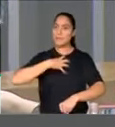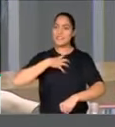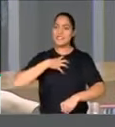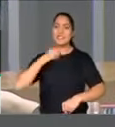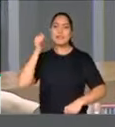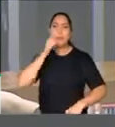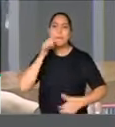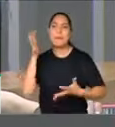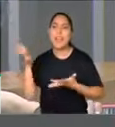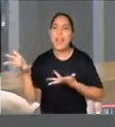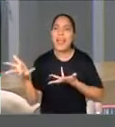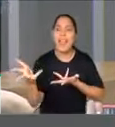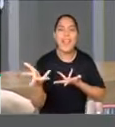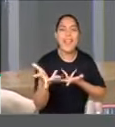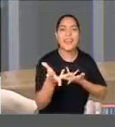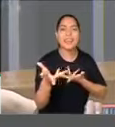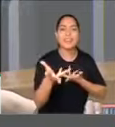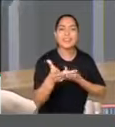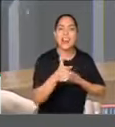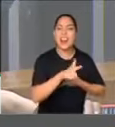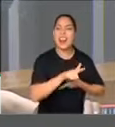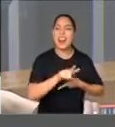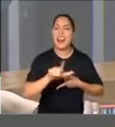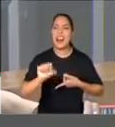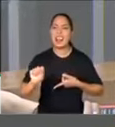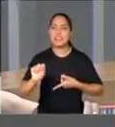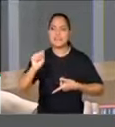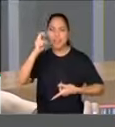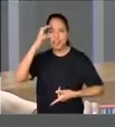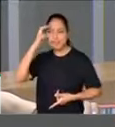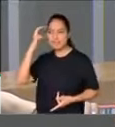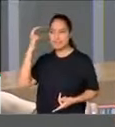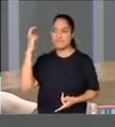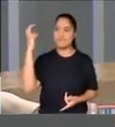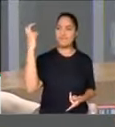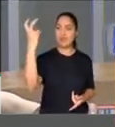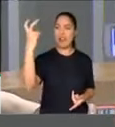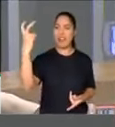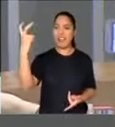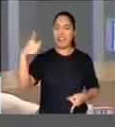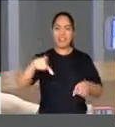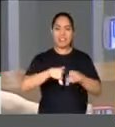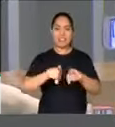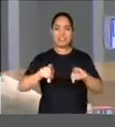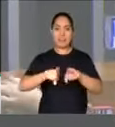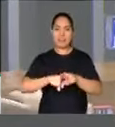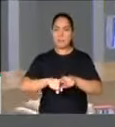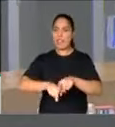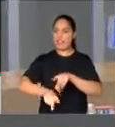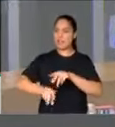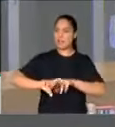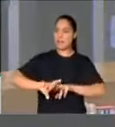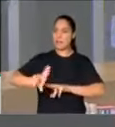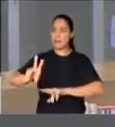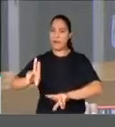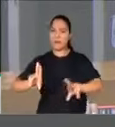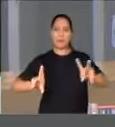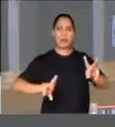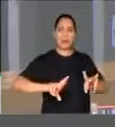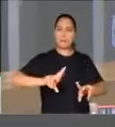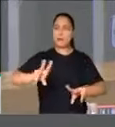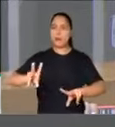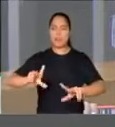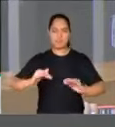maravilhosa, uma lésbica inteligentíssima, talentosa, de sucesso.